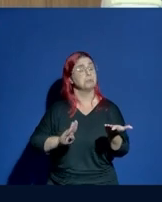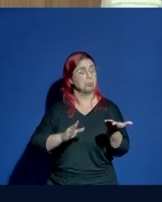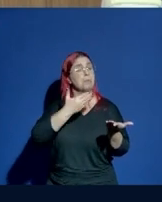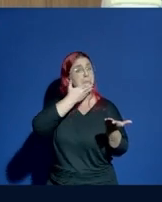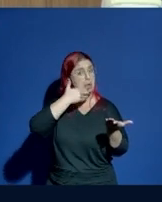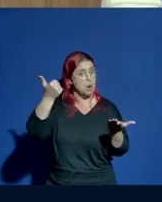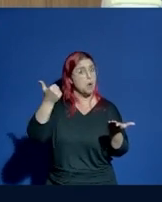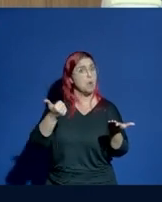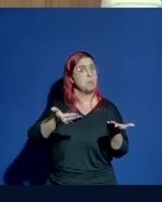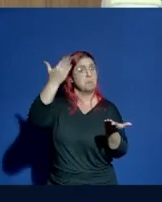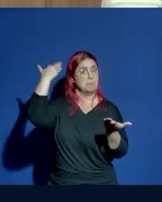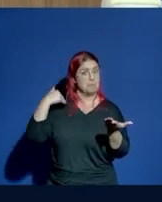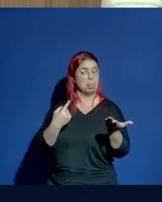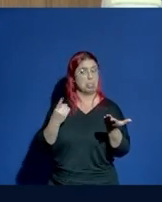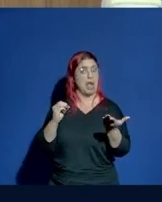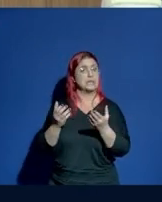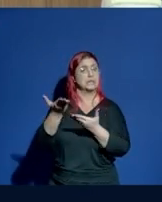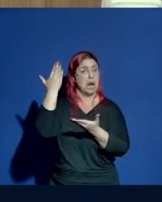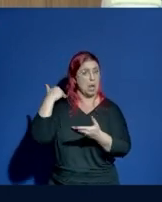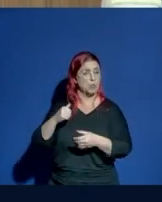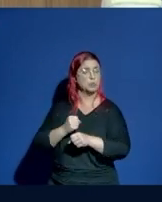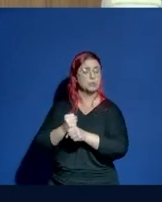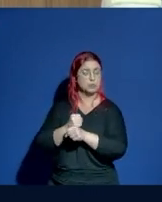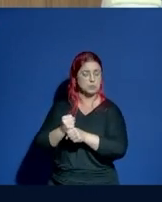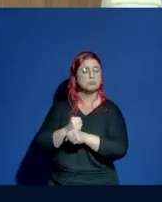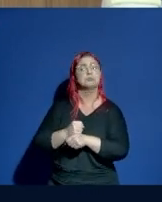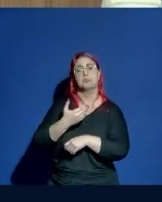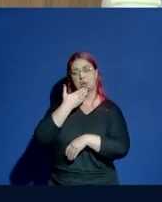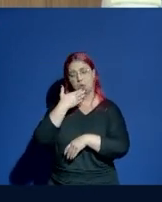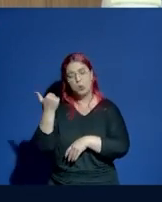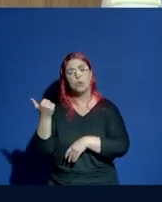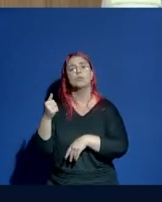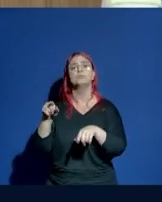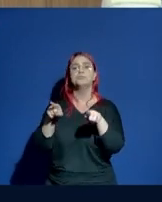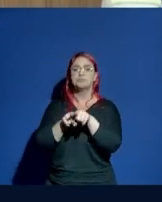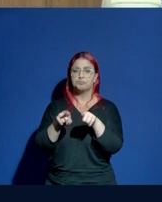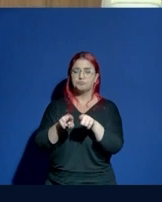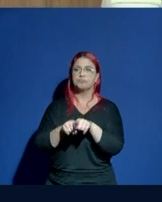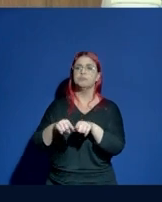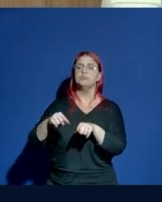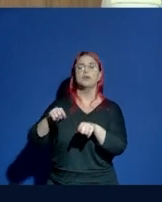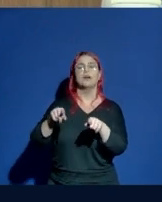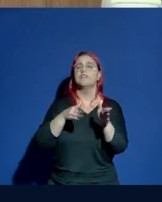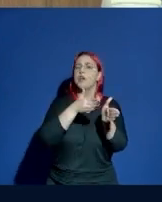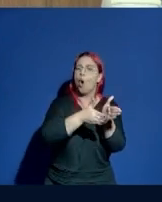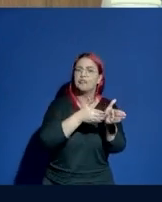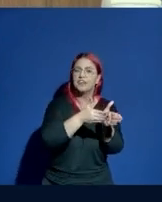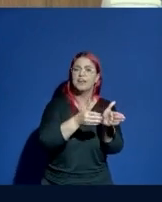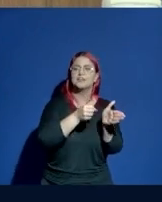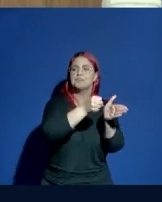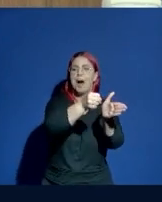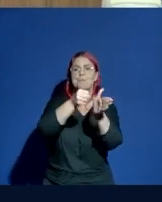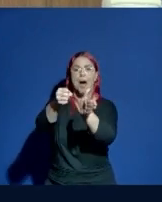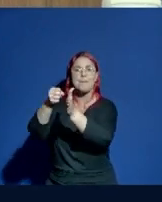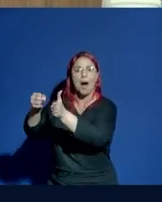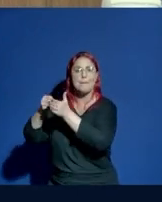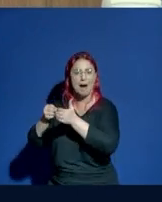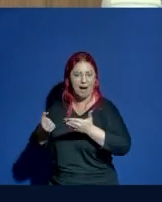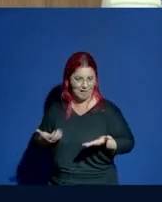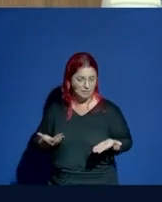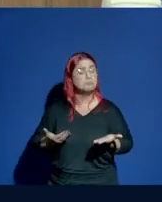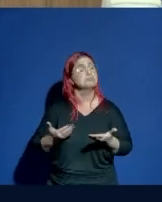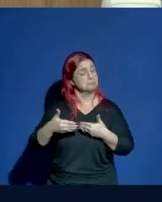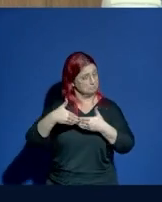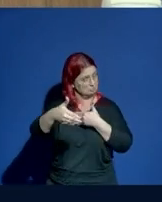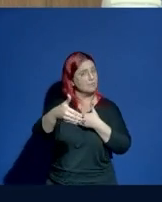nas últimas décadas com todos os investimentos a caminho em ferrovias etc devemos ter mais